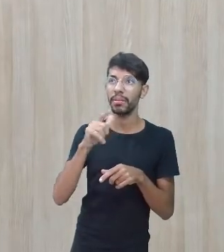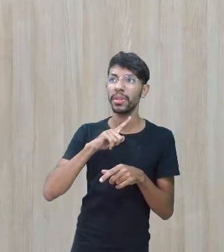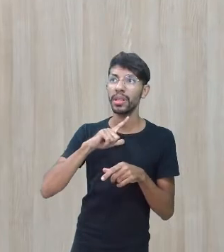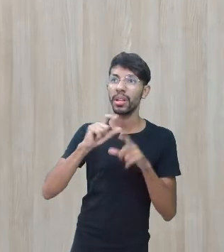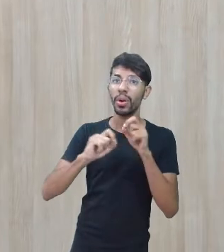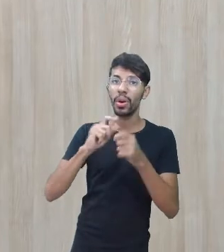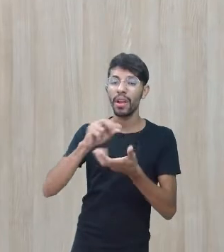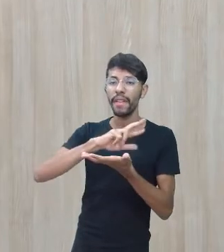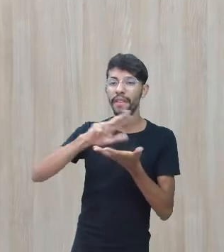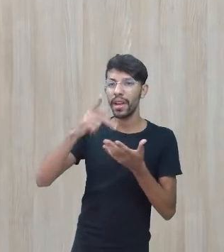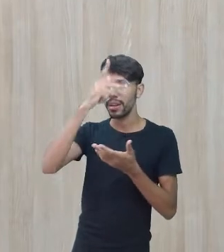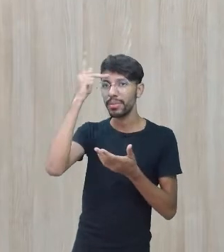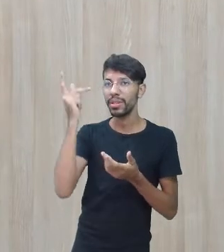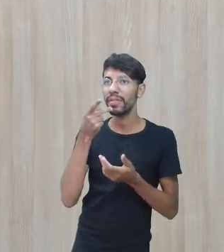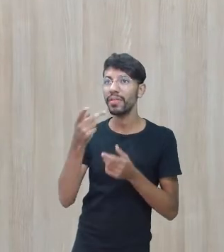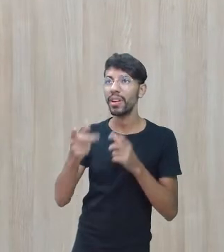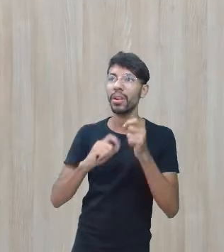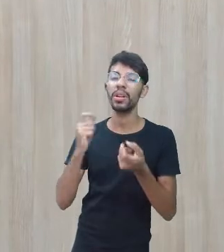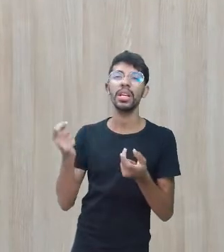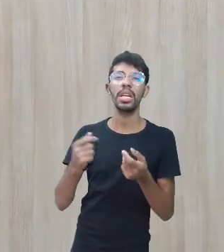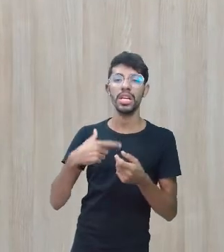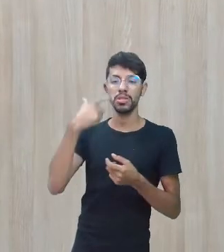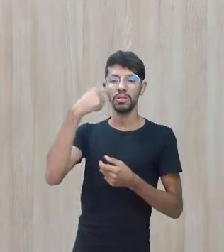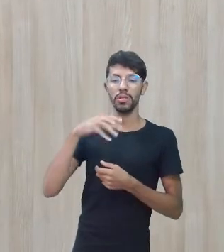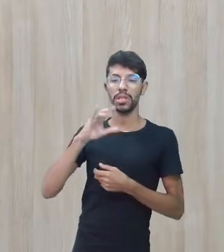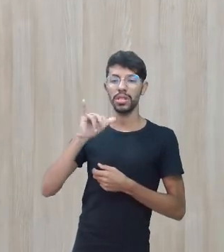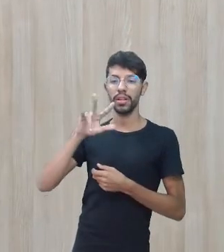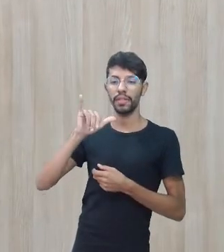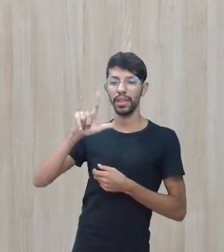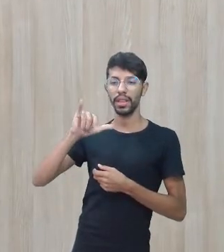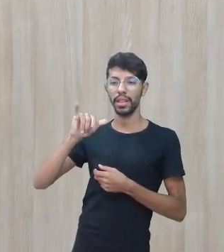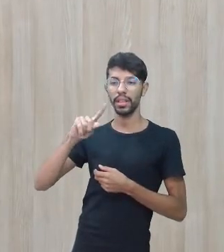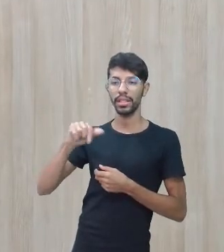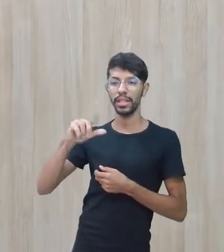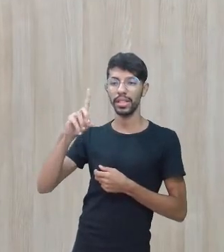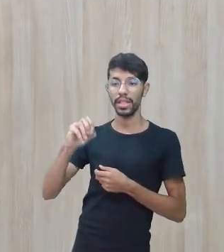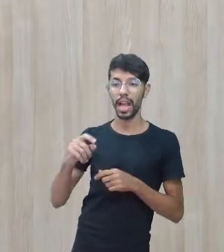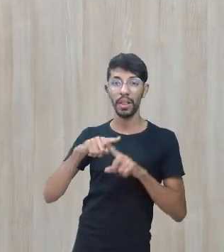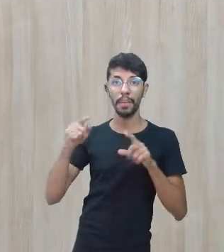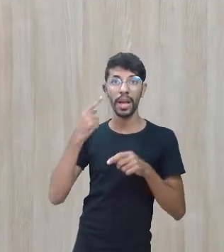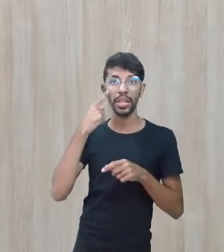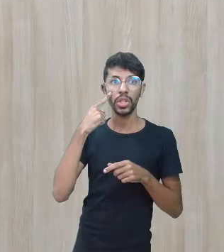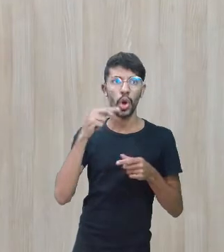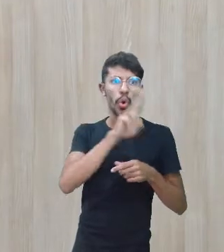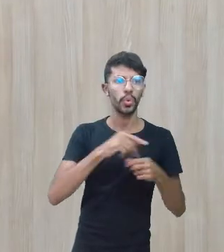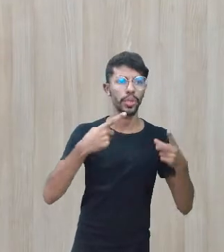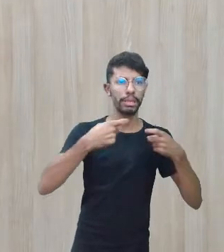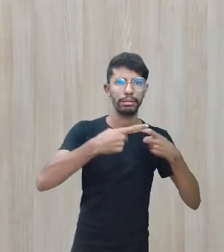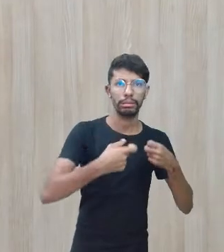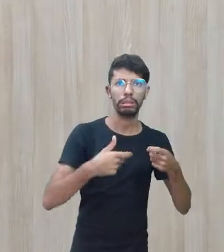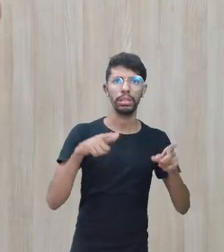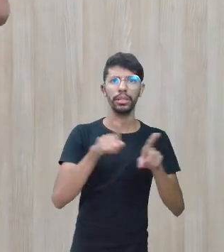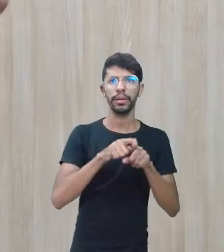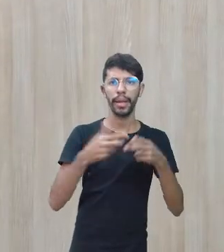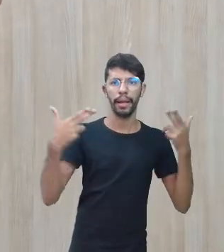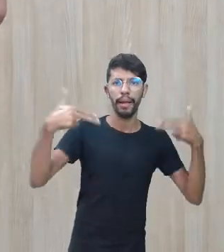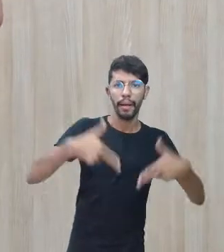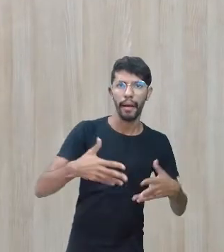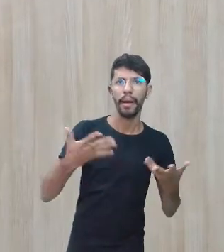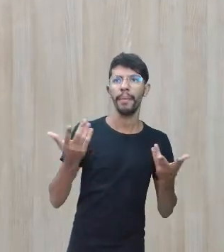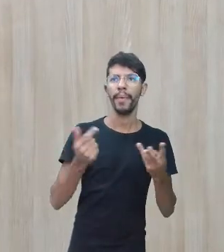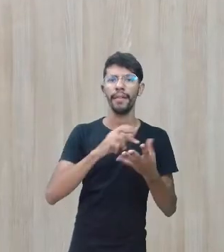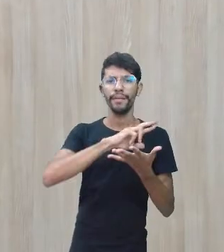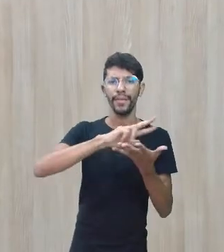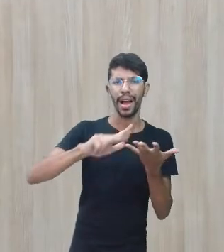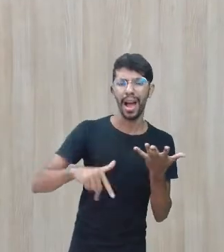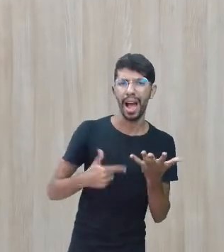dizendo civilizado, mas aí, ó, é guerra, é bomba para um lado, é defesa de arma, gente que quer usar arma aí, enfim, não vai